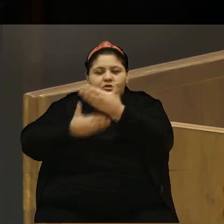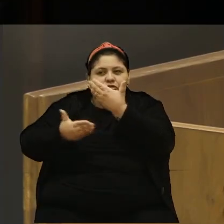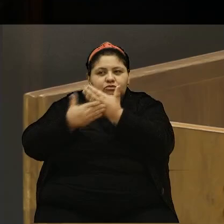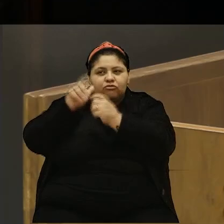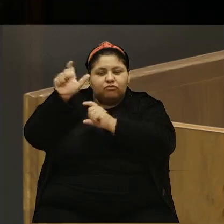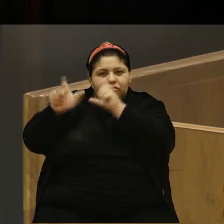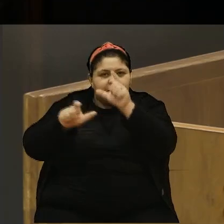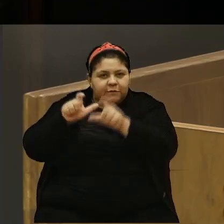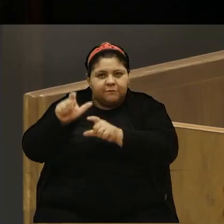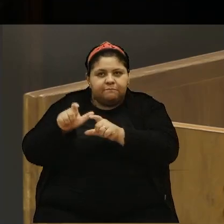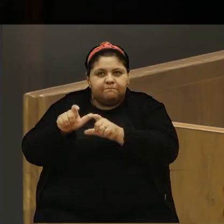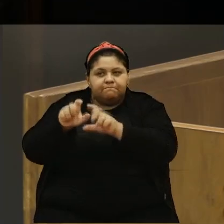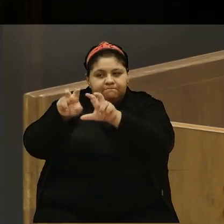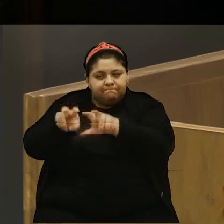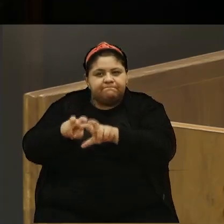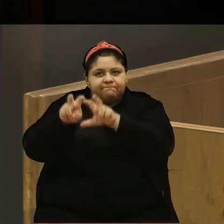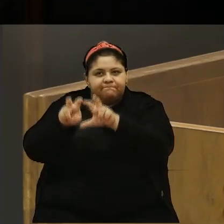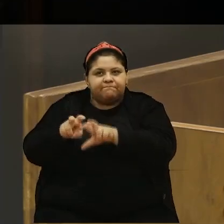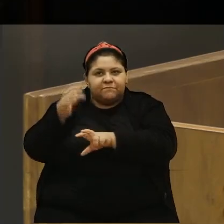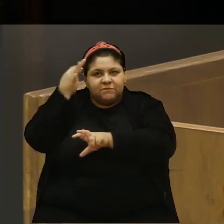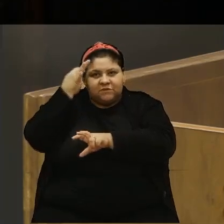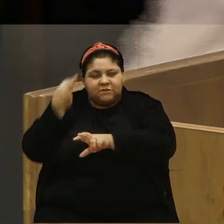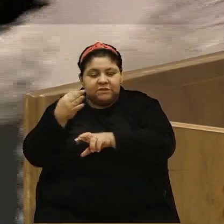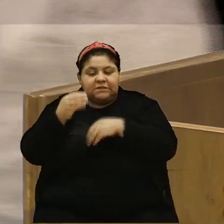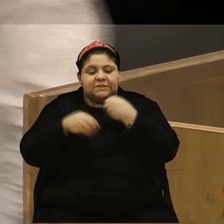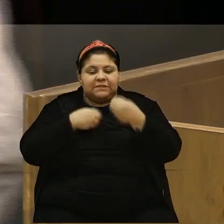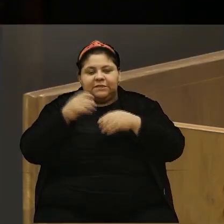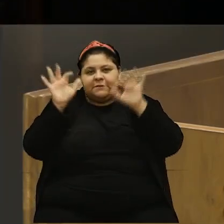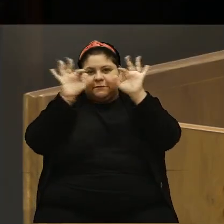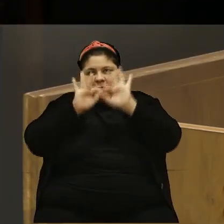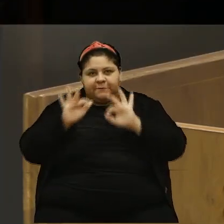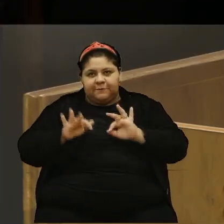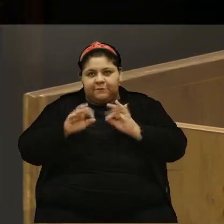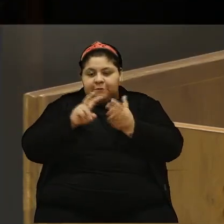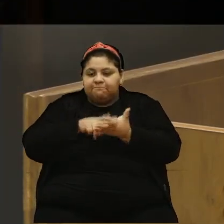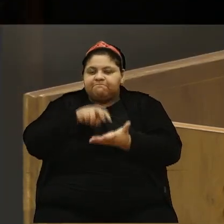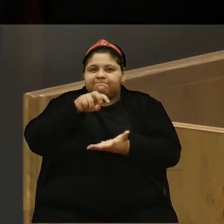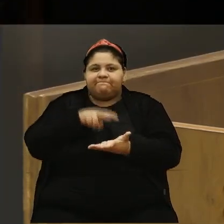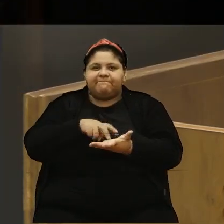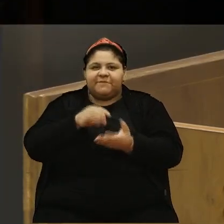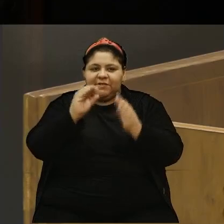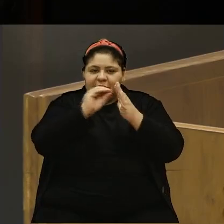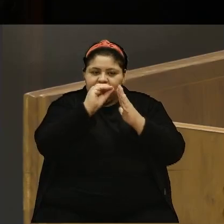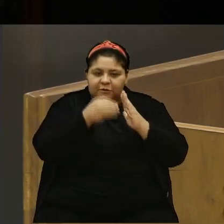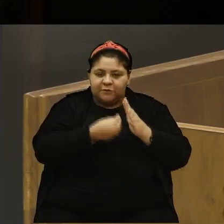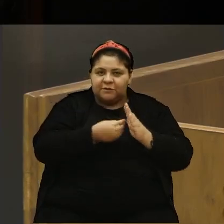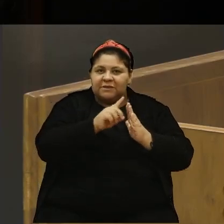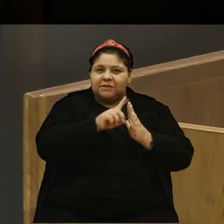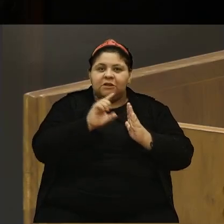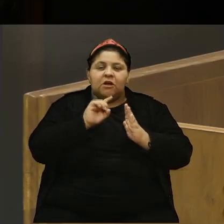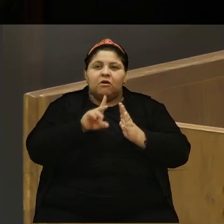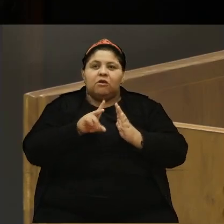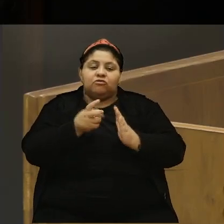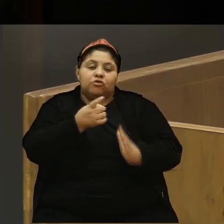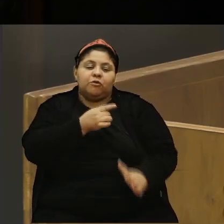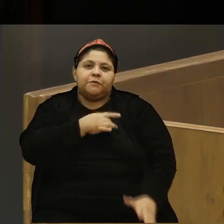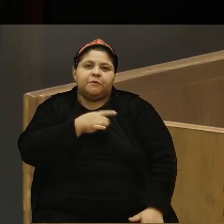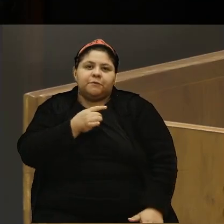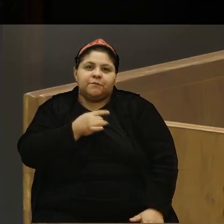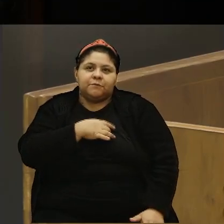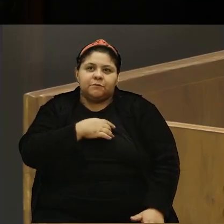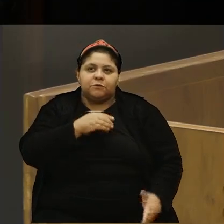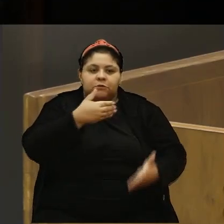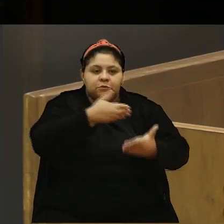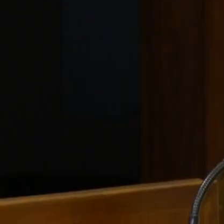agricultor entenda e que ele se sinta feliz e contente com o SAMAI lá, que não fique mais com o medo das